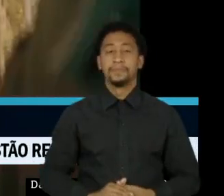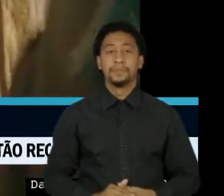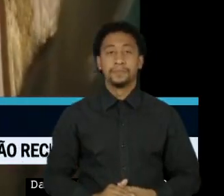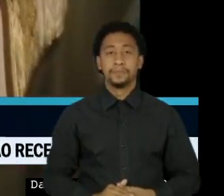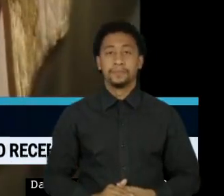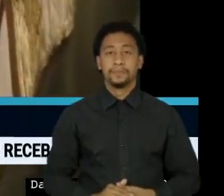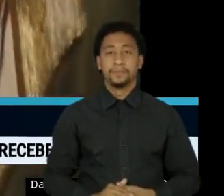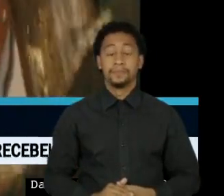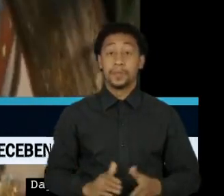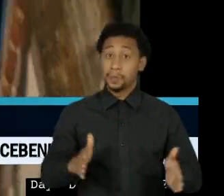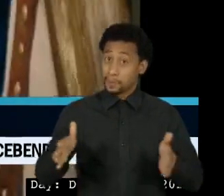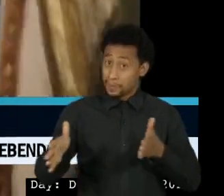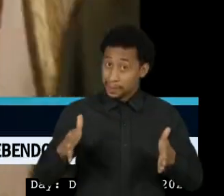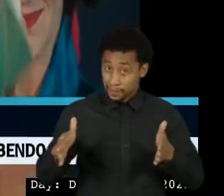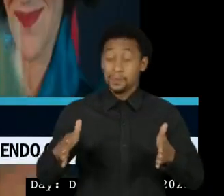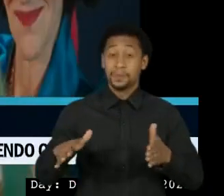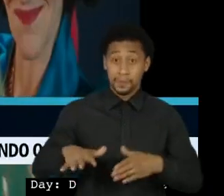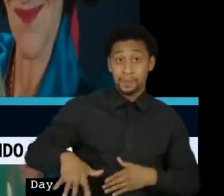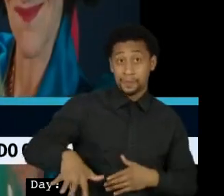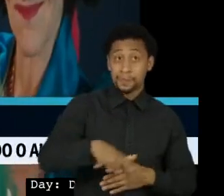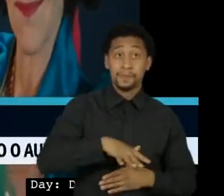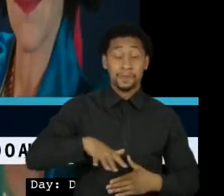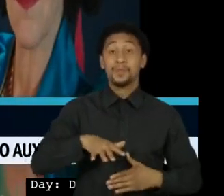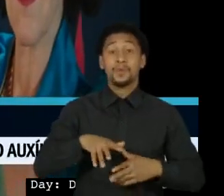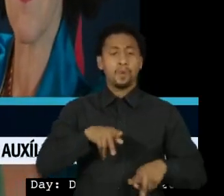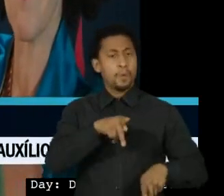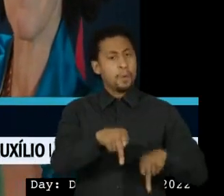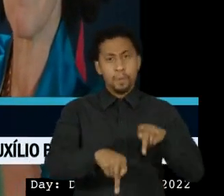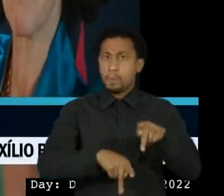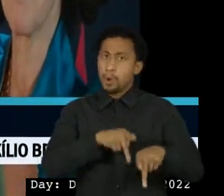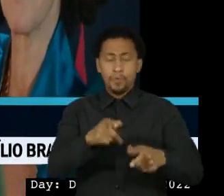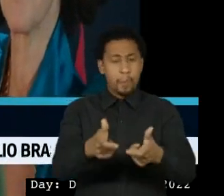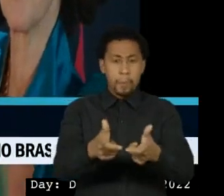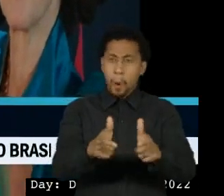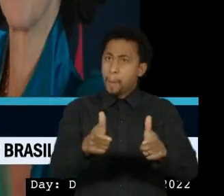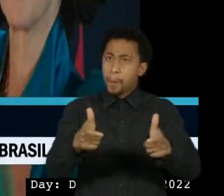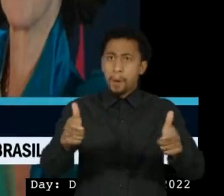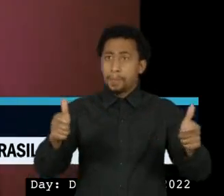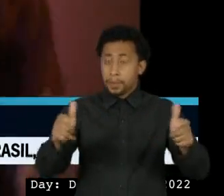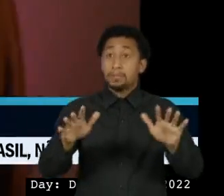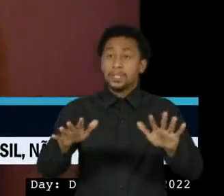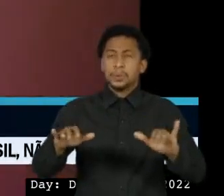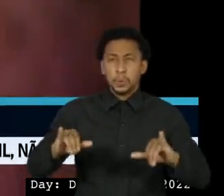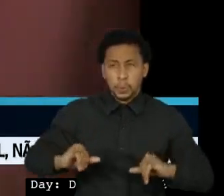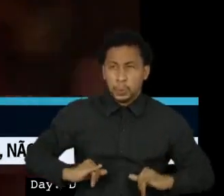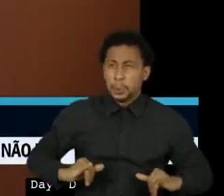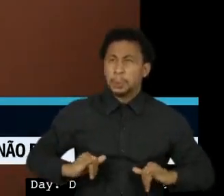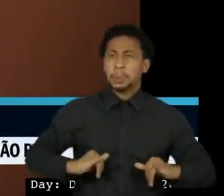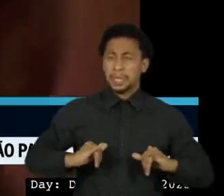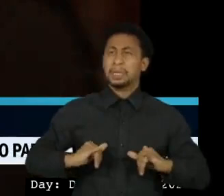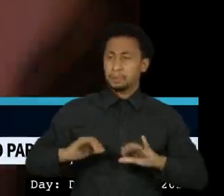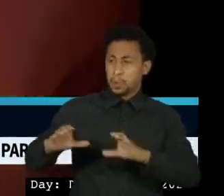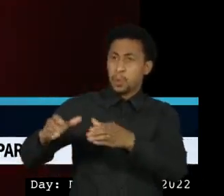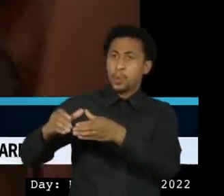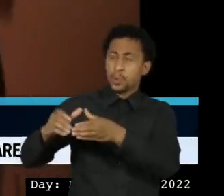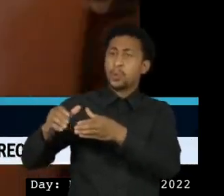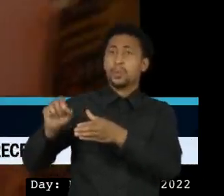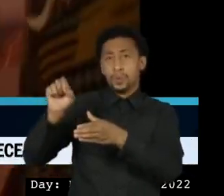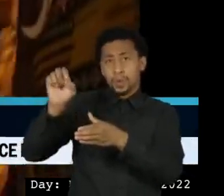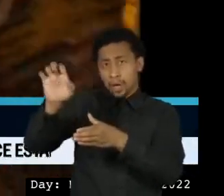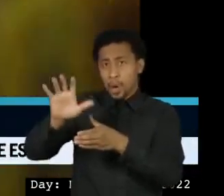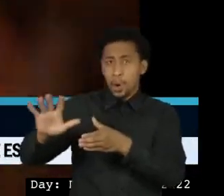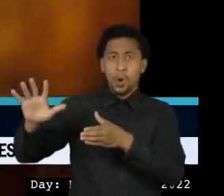tô meio de tudo isso povo que cresce sob a ameaça da violência do domínio dos europeus